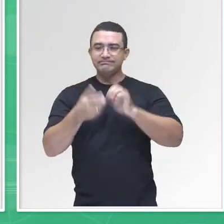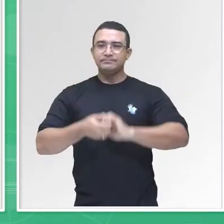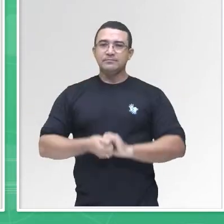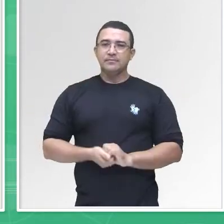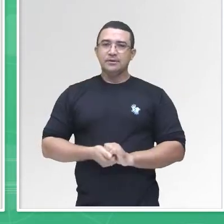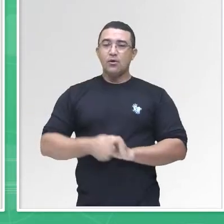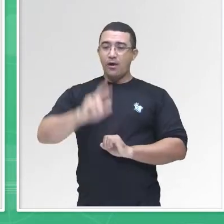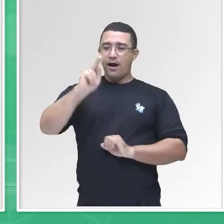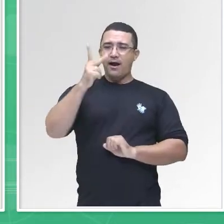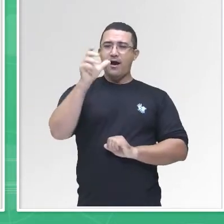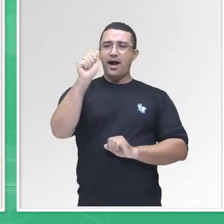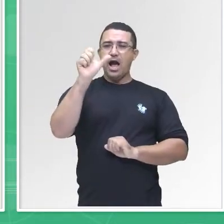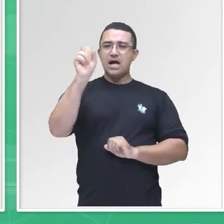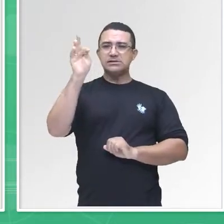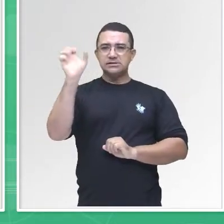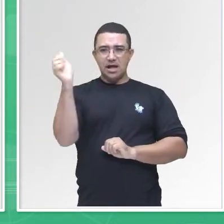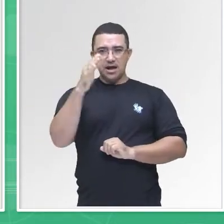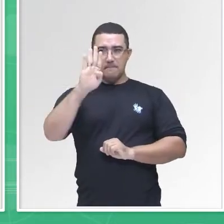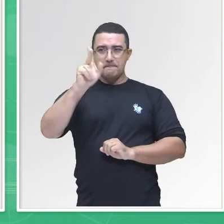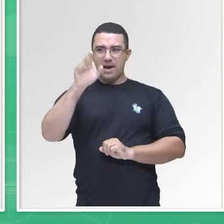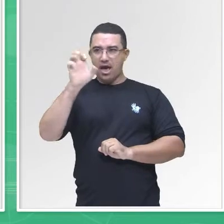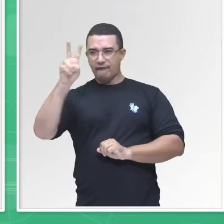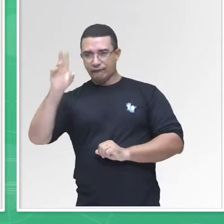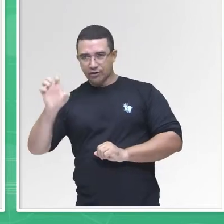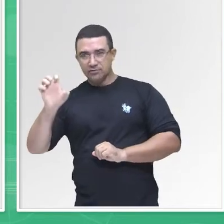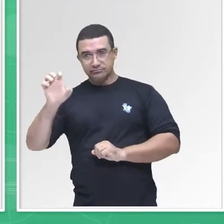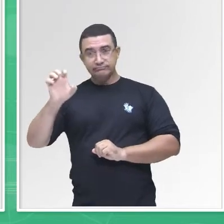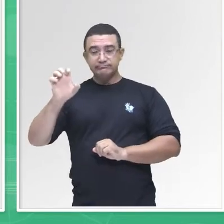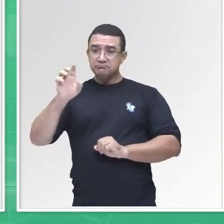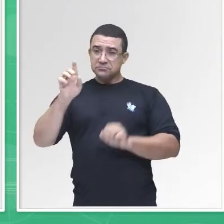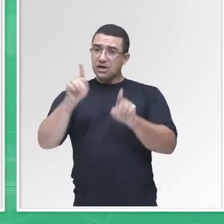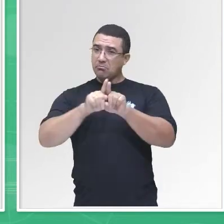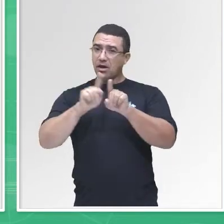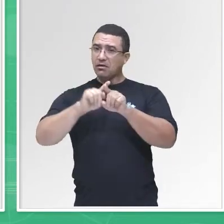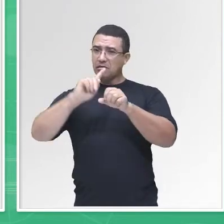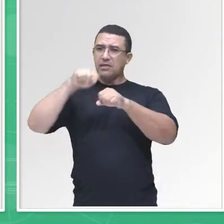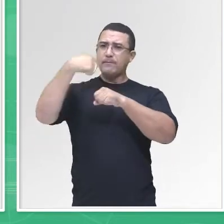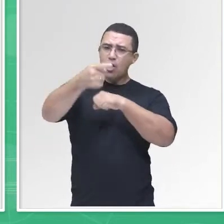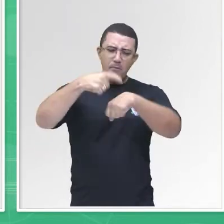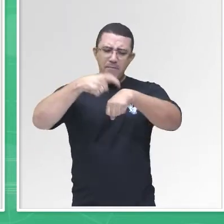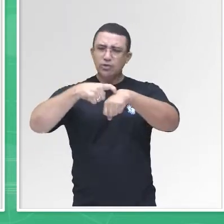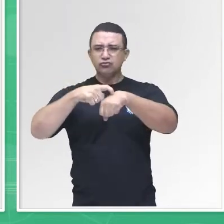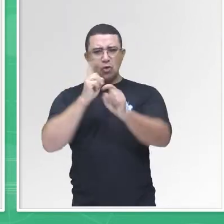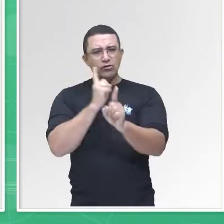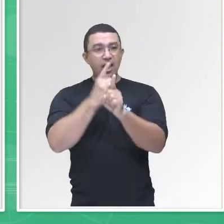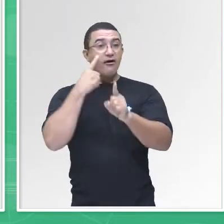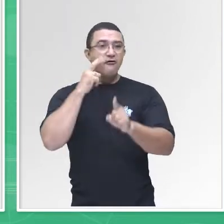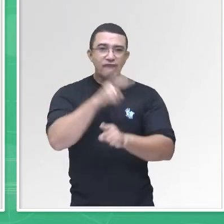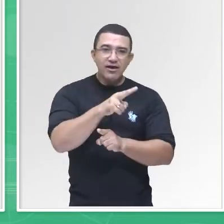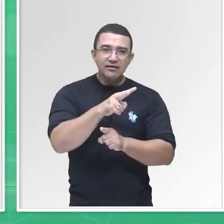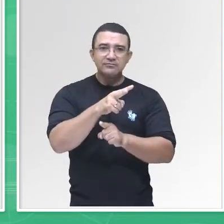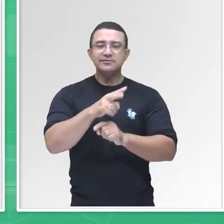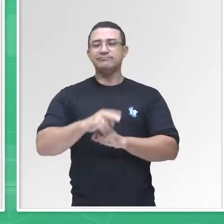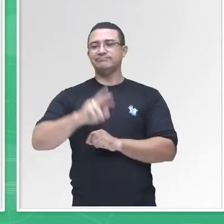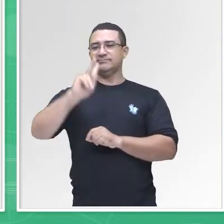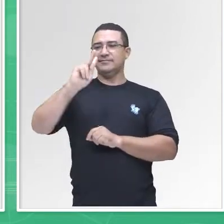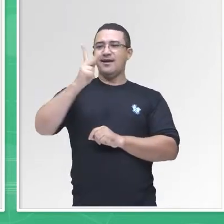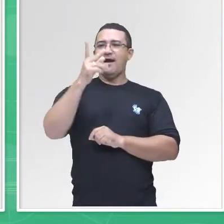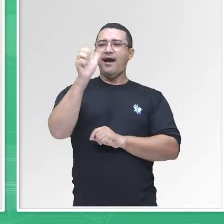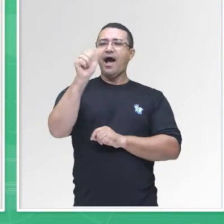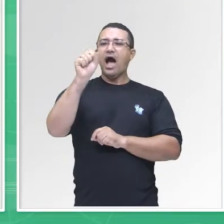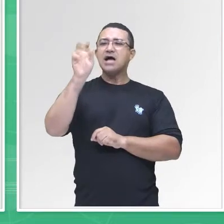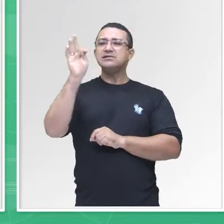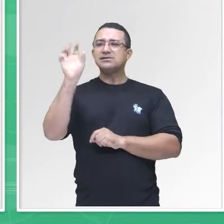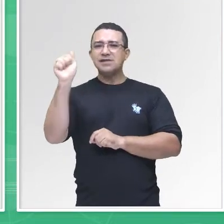o nosso até daqui a pouco, até breve, né? Hasta mañana, mañana todo mundo já conhece aí pela